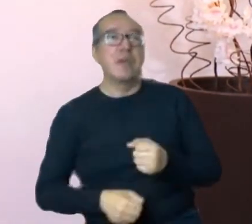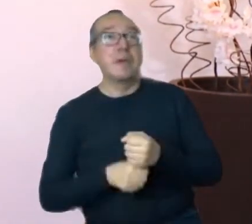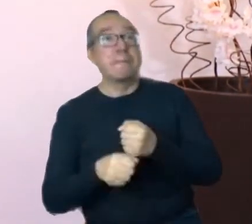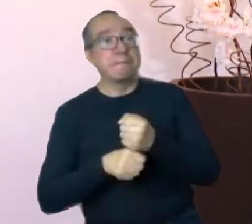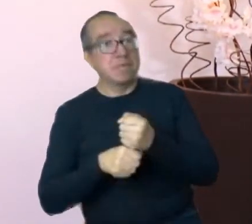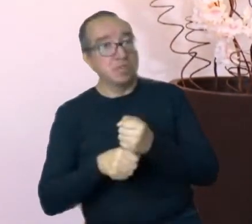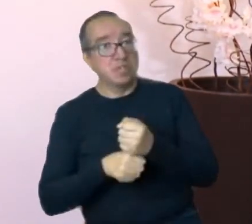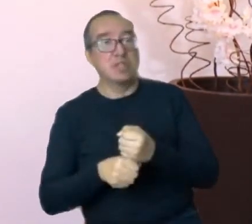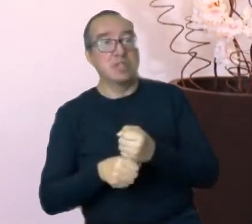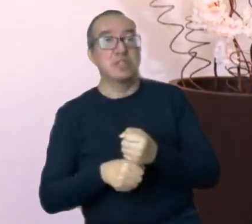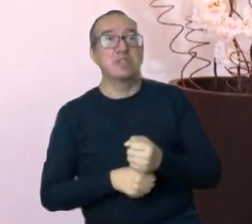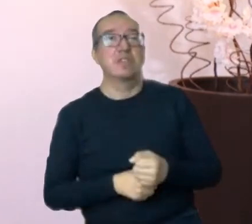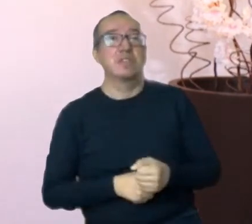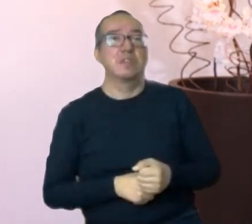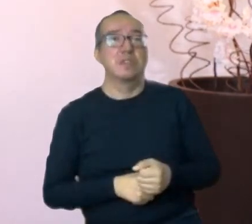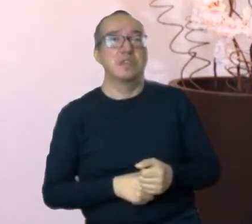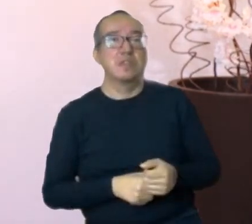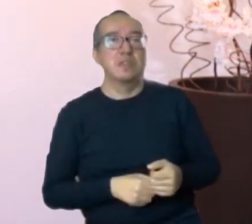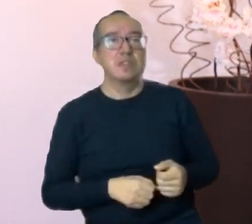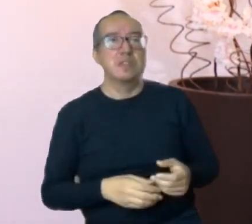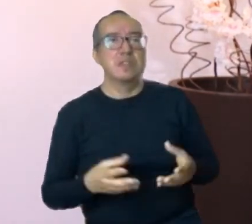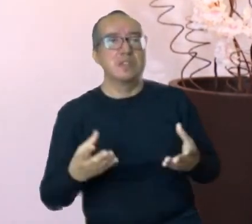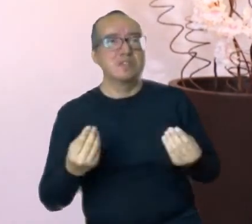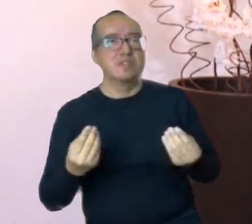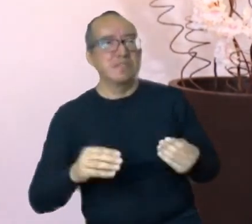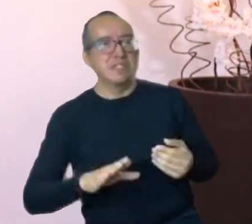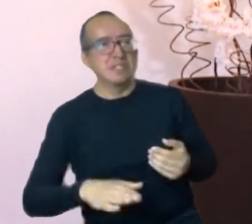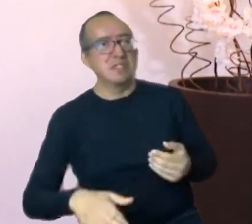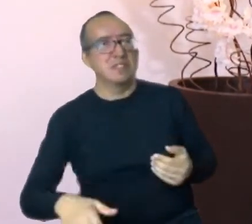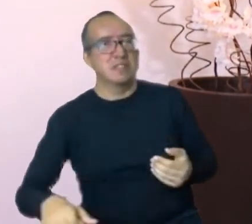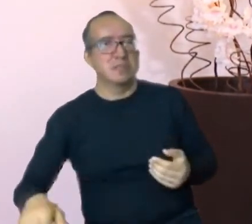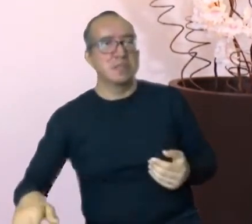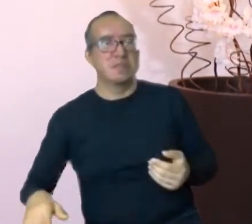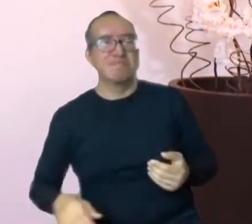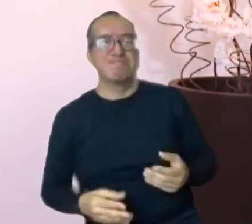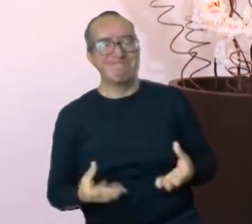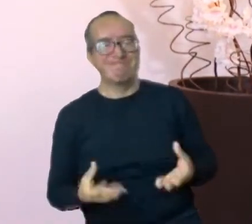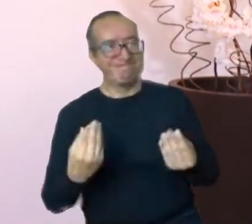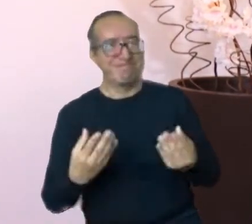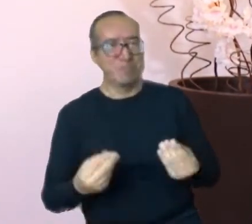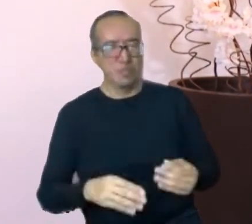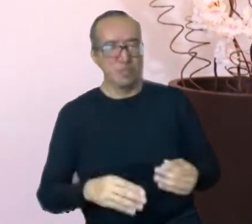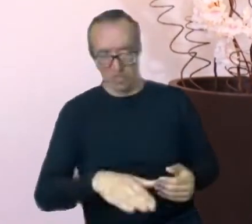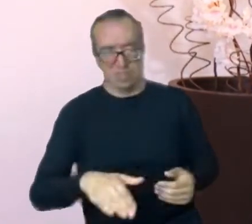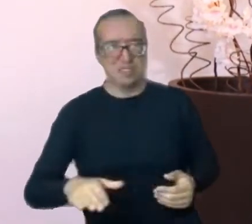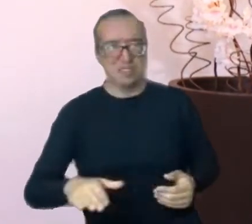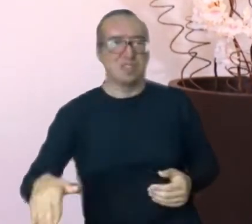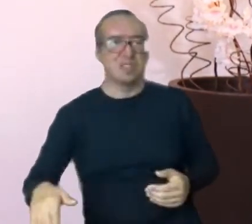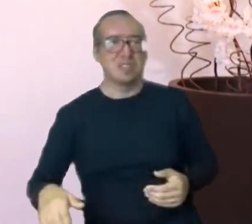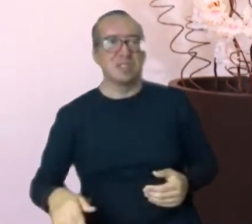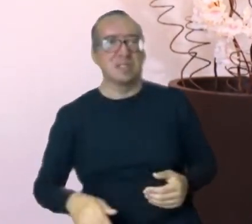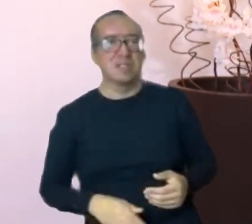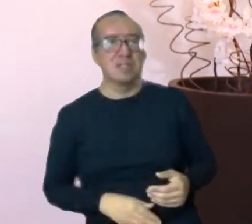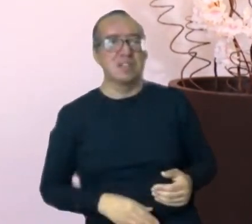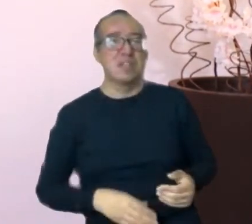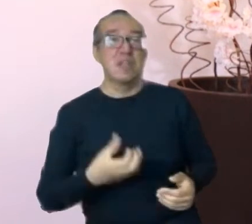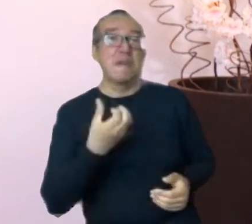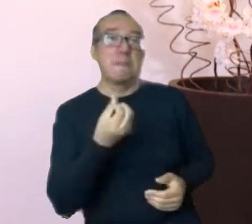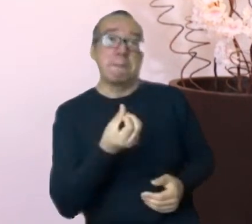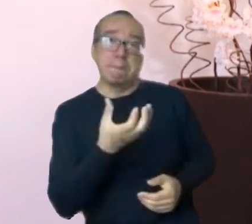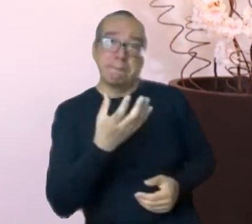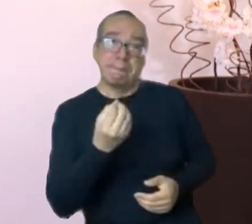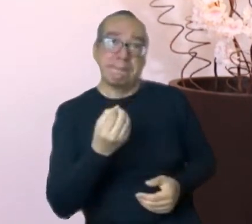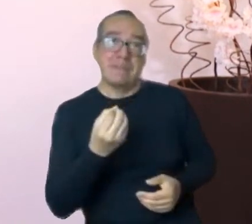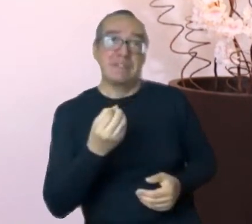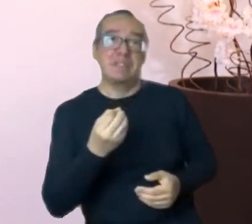de crianças menores de 6 anos todos os anos. Acompanha 60 mil gestantes todos os